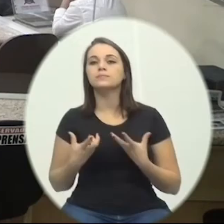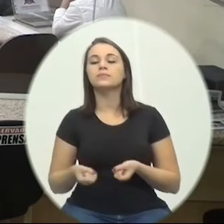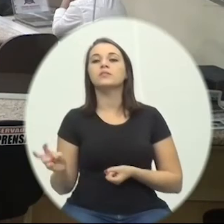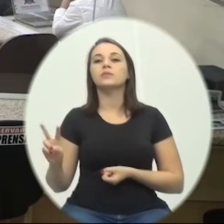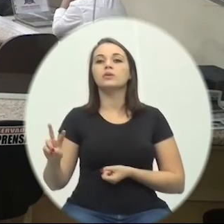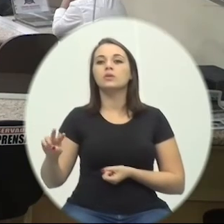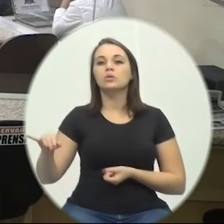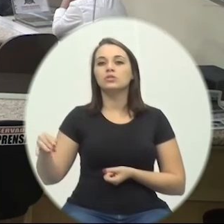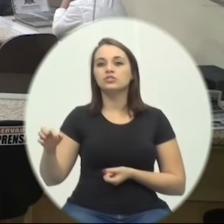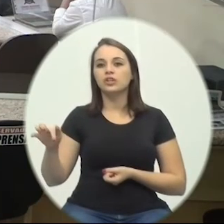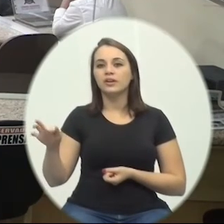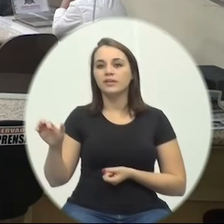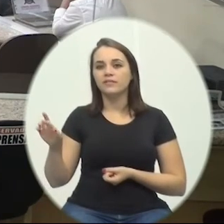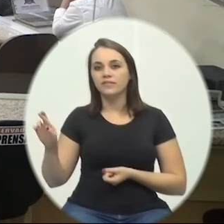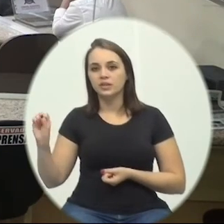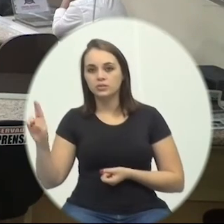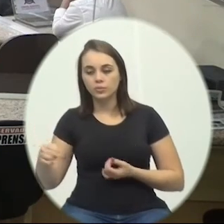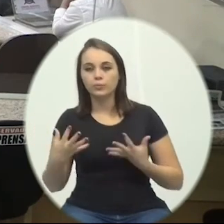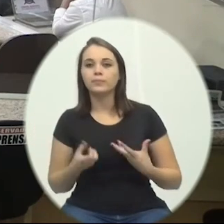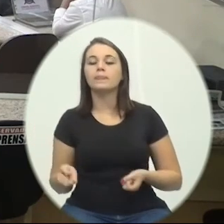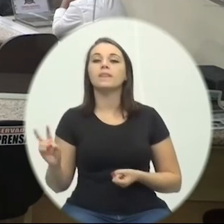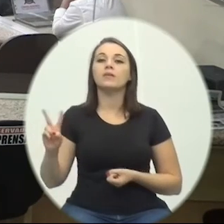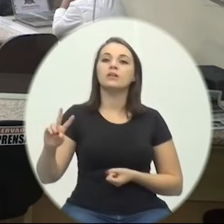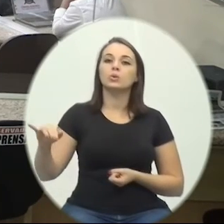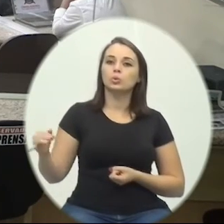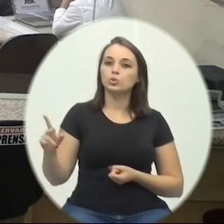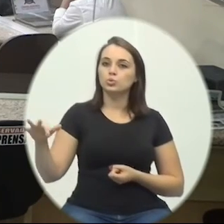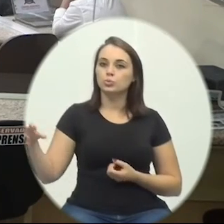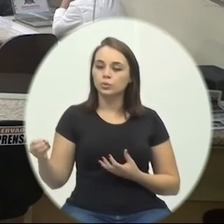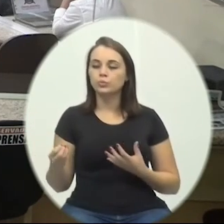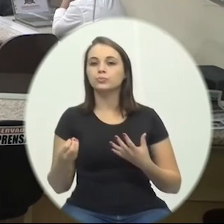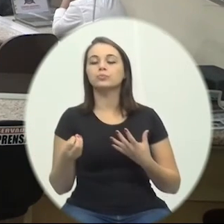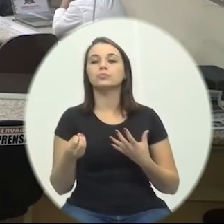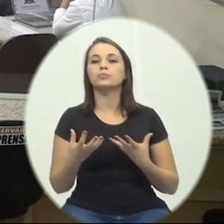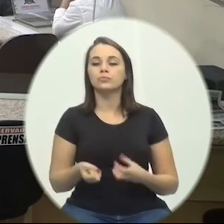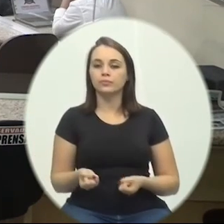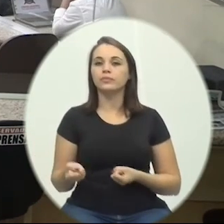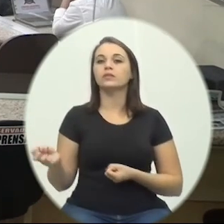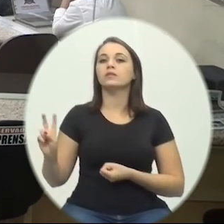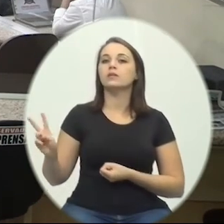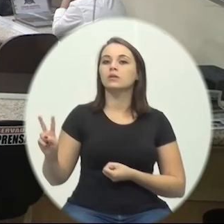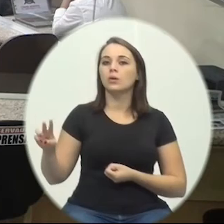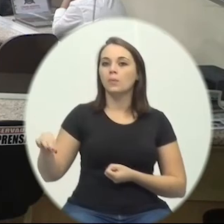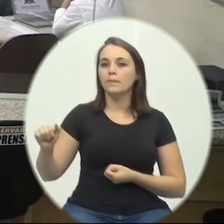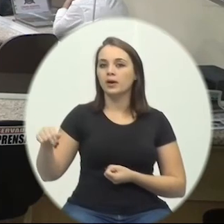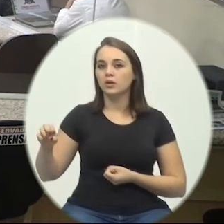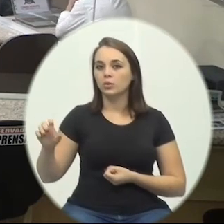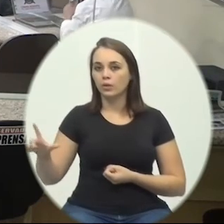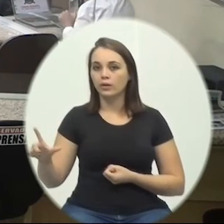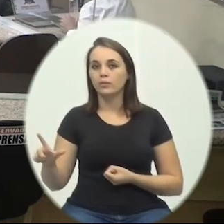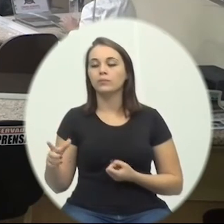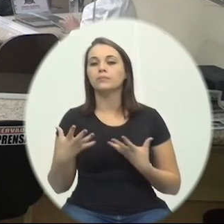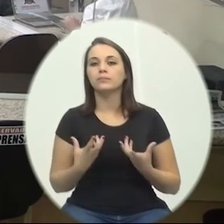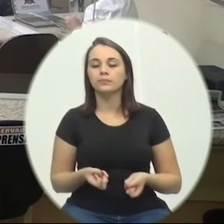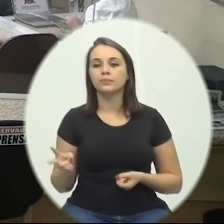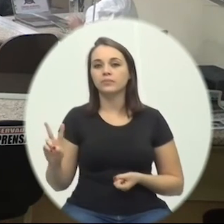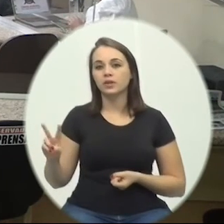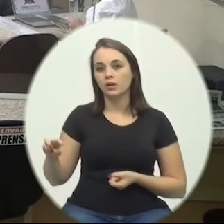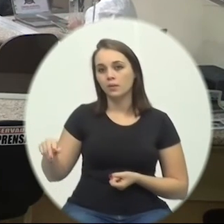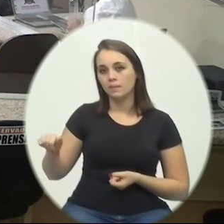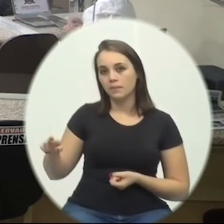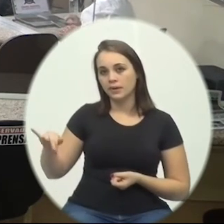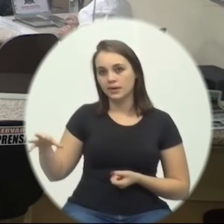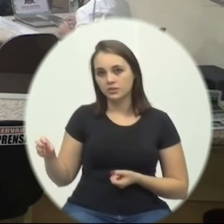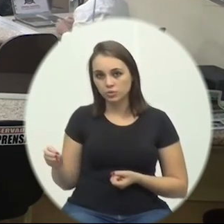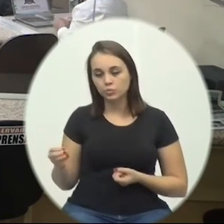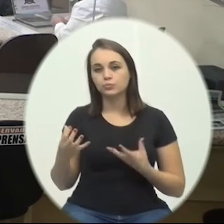favor, vereador Jefferson Monteiro. A favor, vereador Júlio Kaminski. A favor, vereador Manuel Rosenki. A favor, vereador Márcio